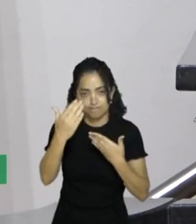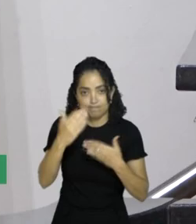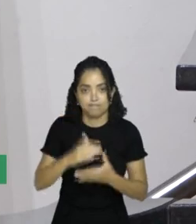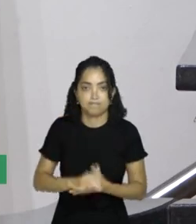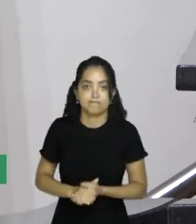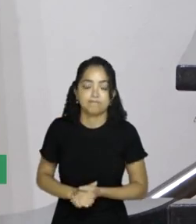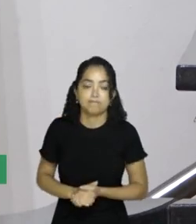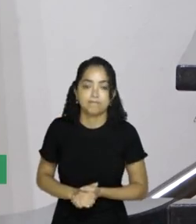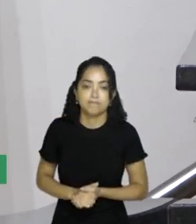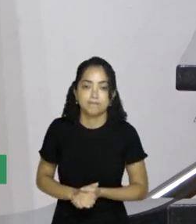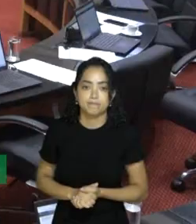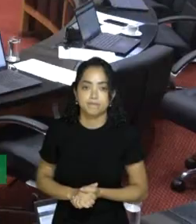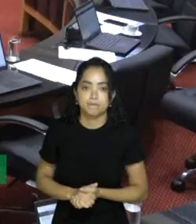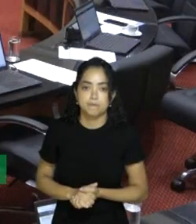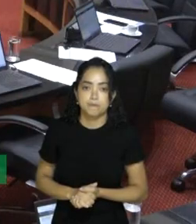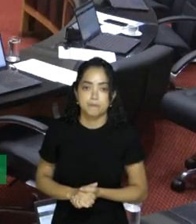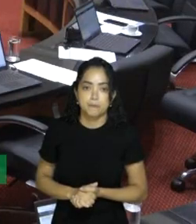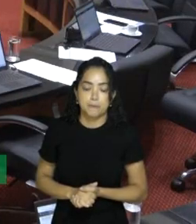obrigado